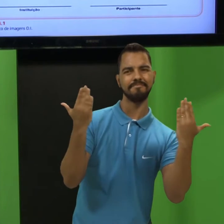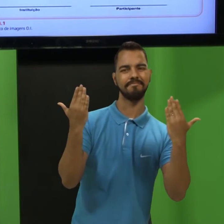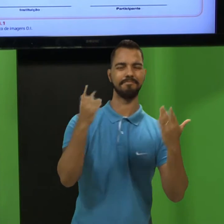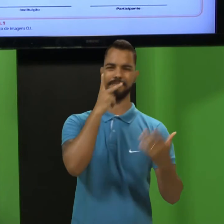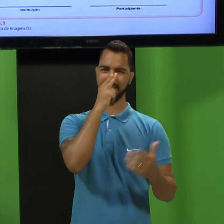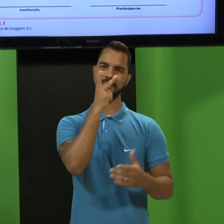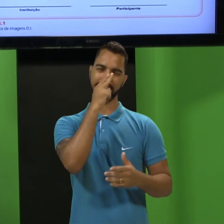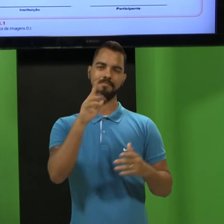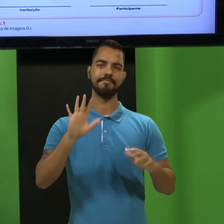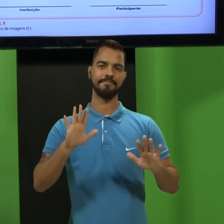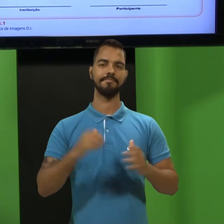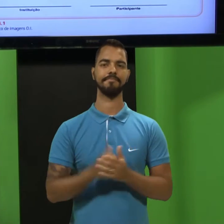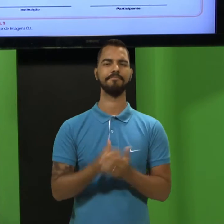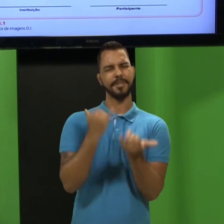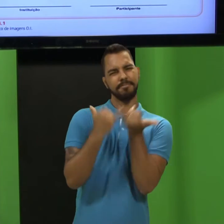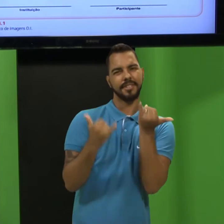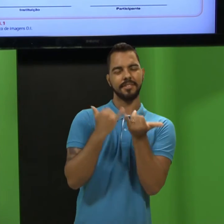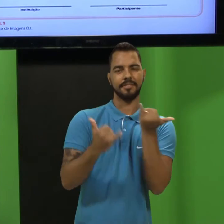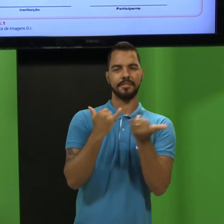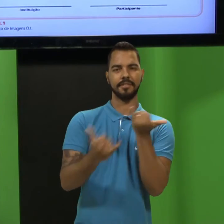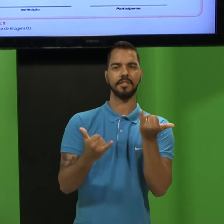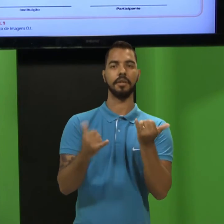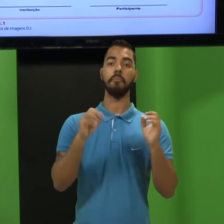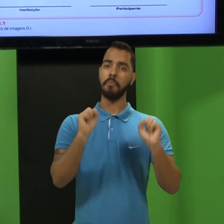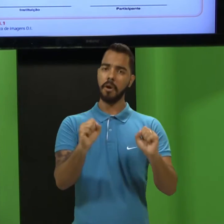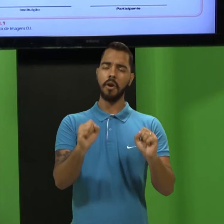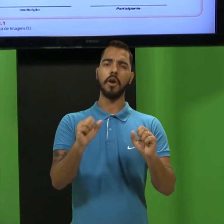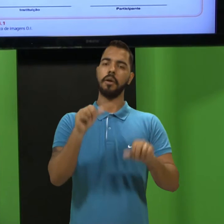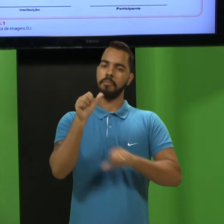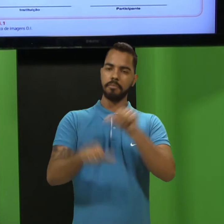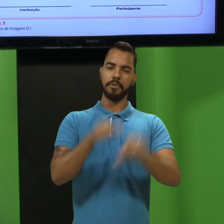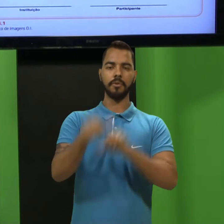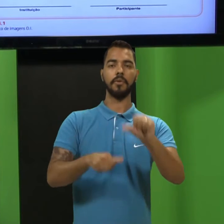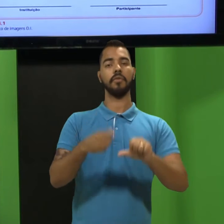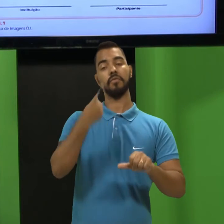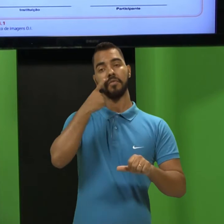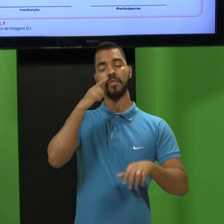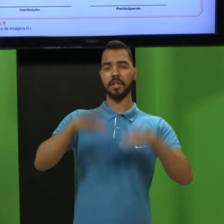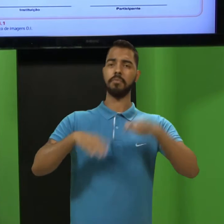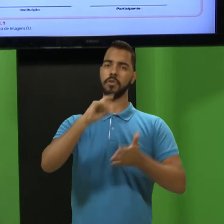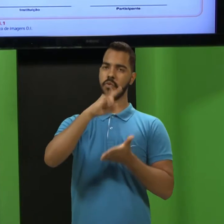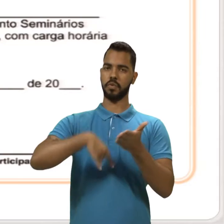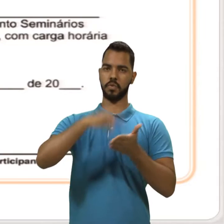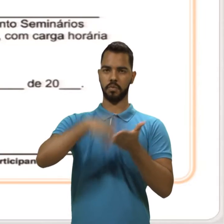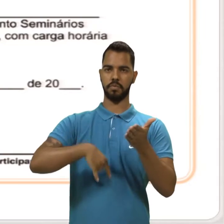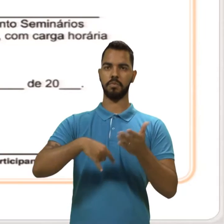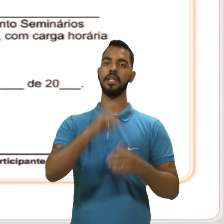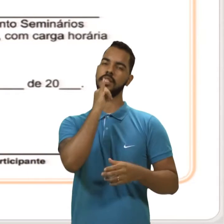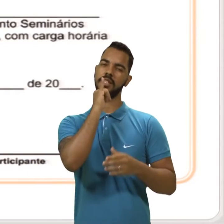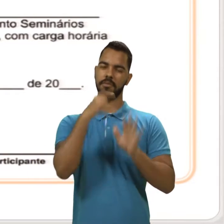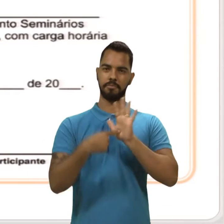textos do atestado ou declaração podem variar conforme a finalidade do documento. Vamos ver aqui um exemplo.